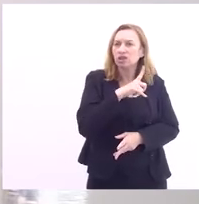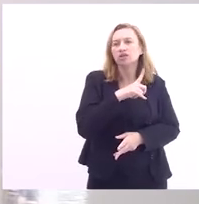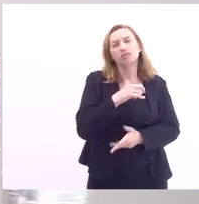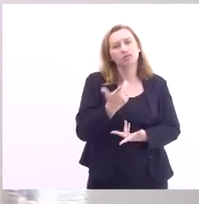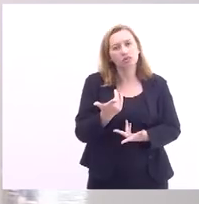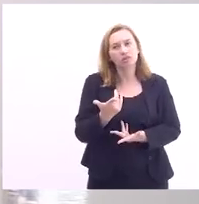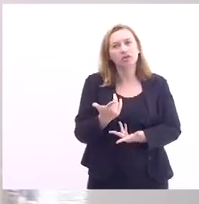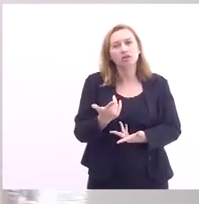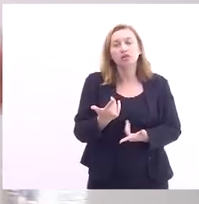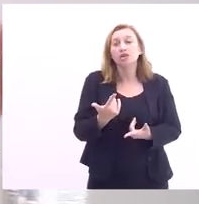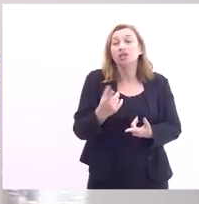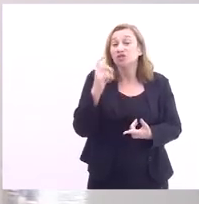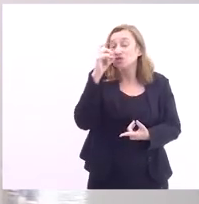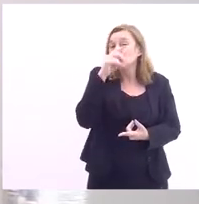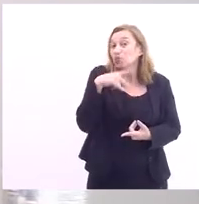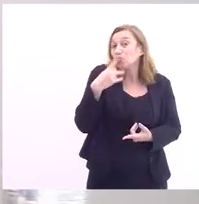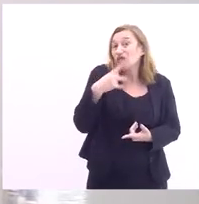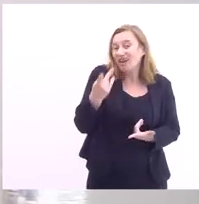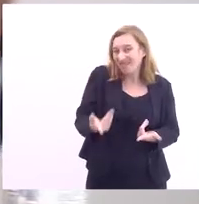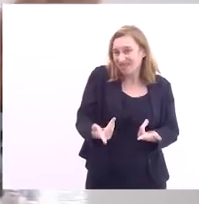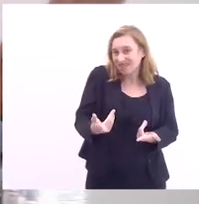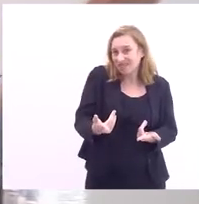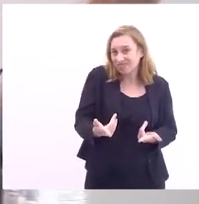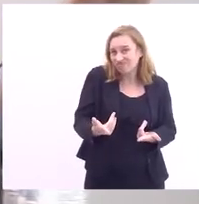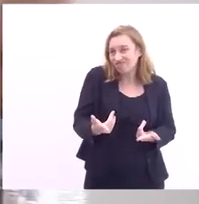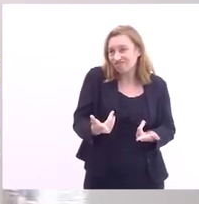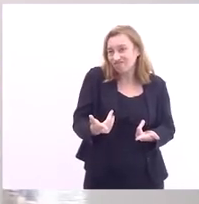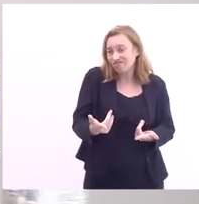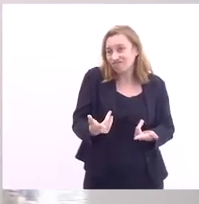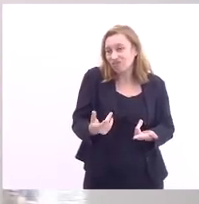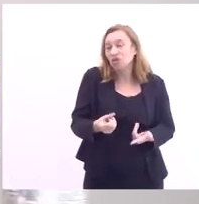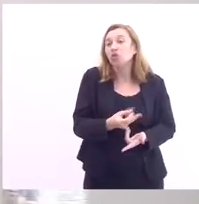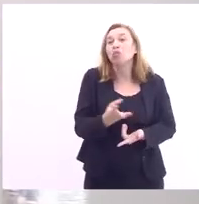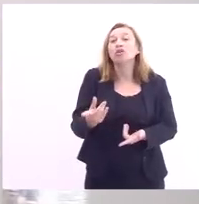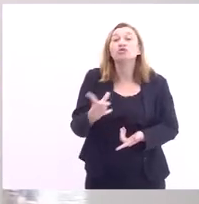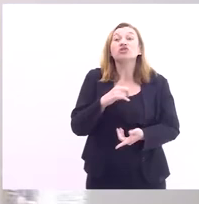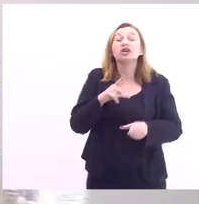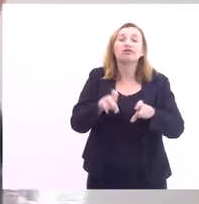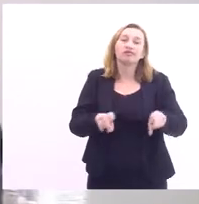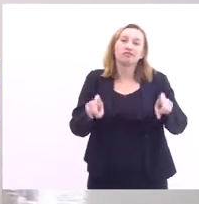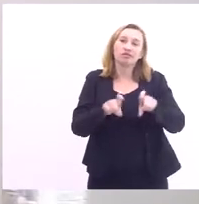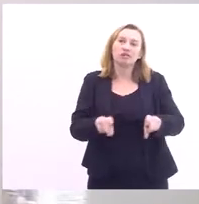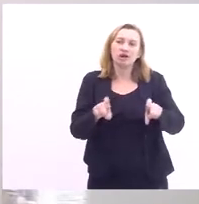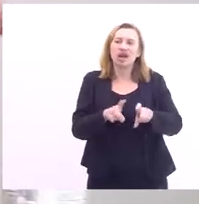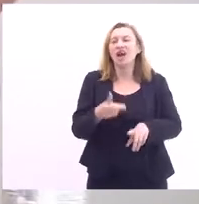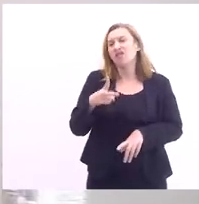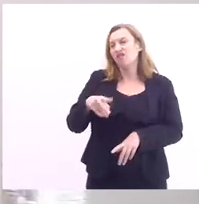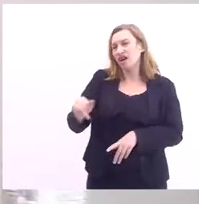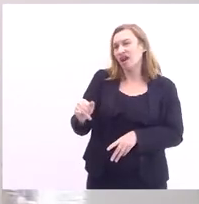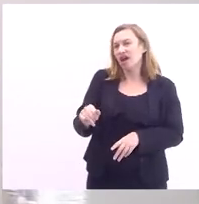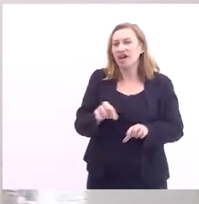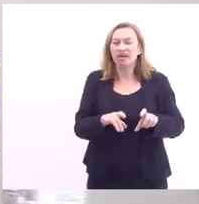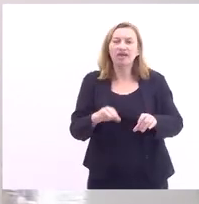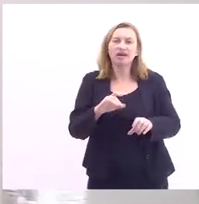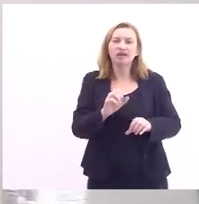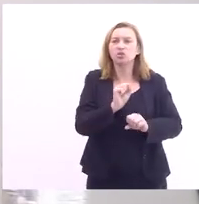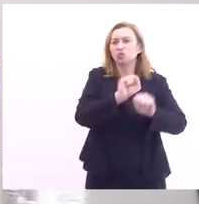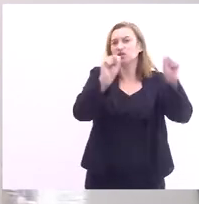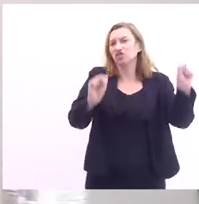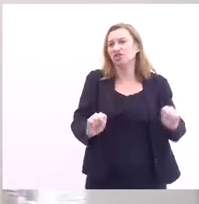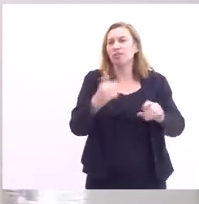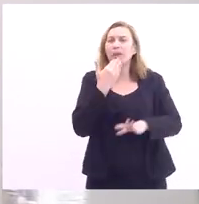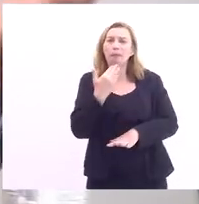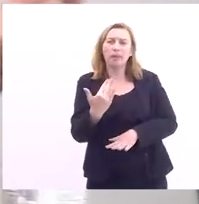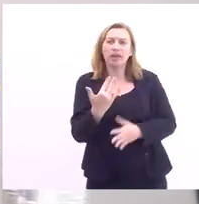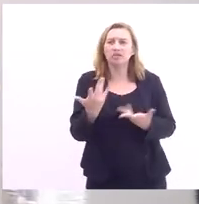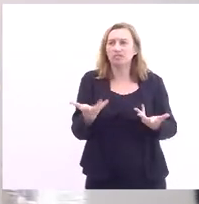atendido, porque tem dificuldade de se expressar. E quantos têm informática? Ah, vai lá e entra no sistema e pede